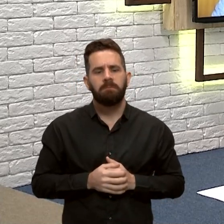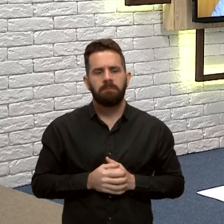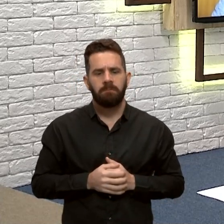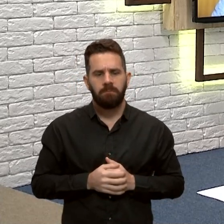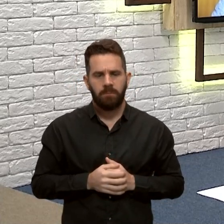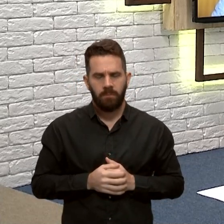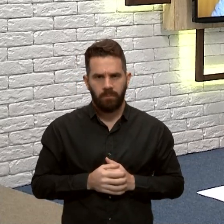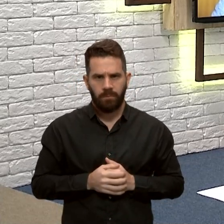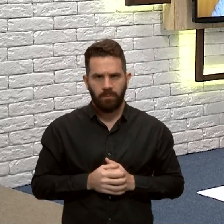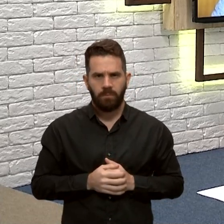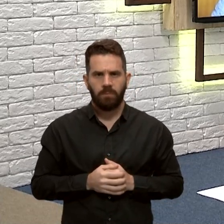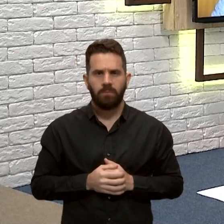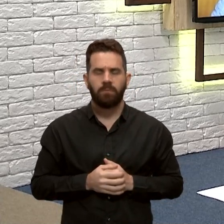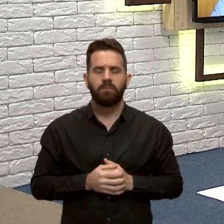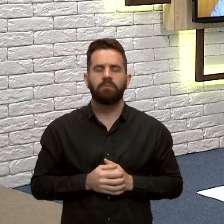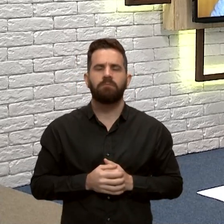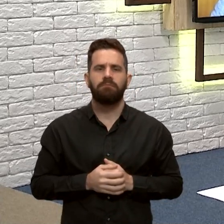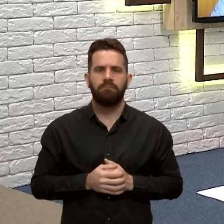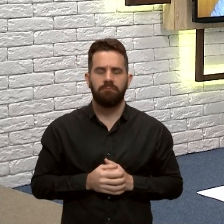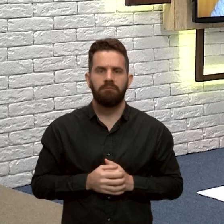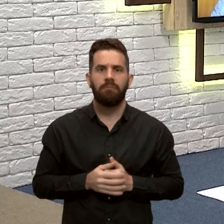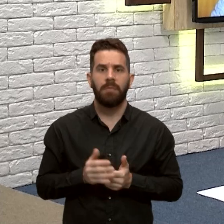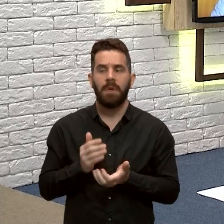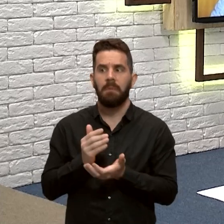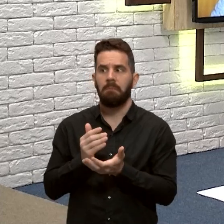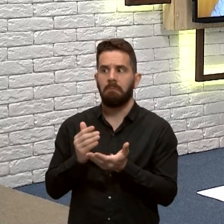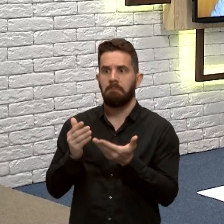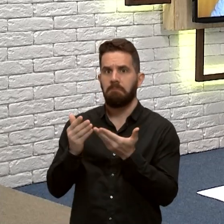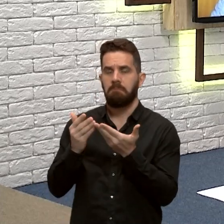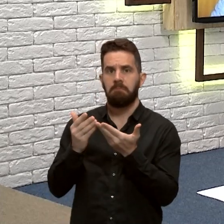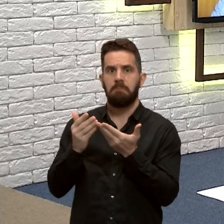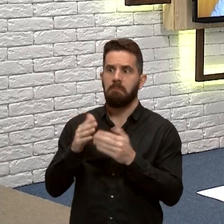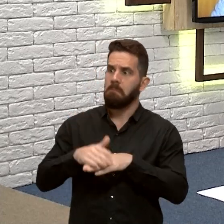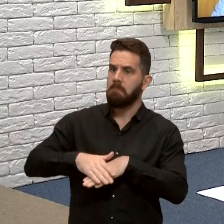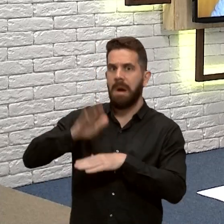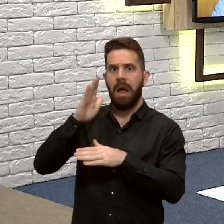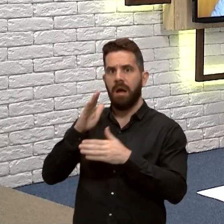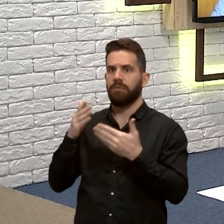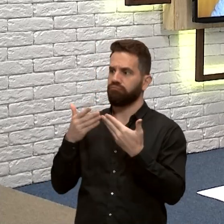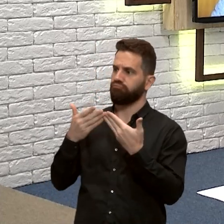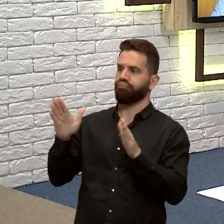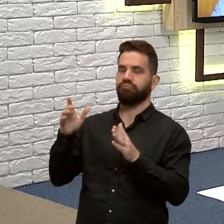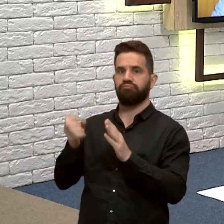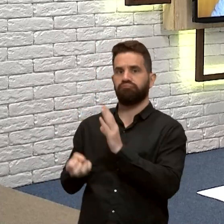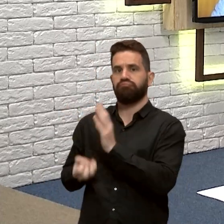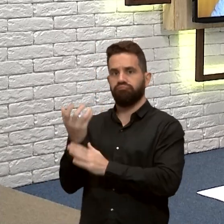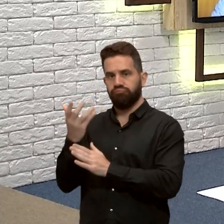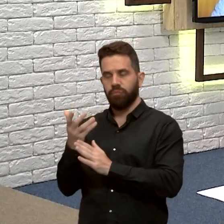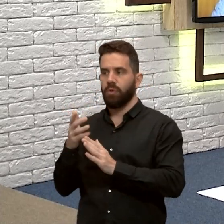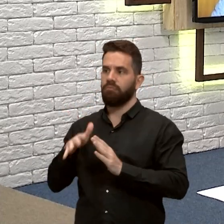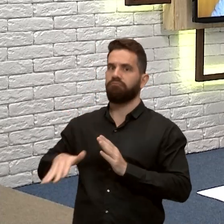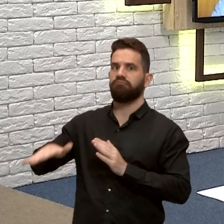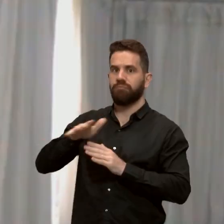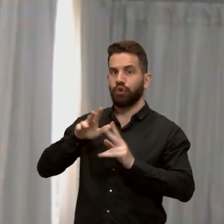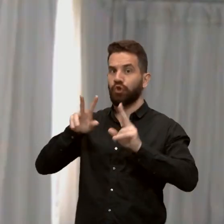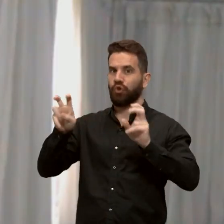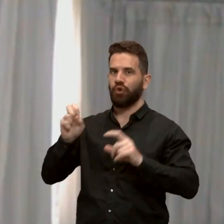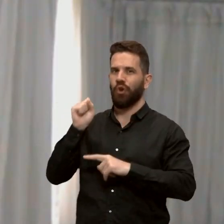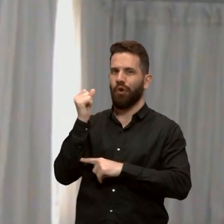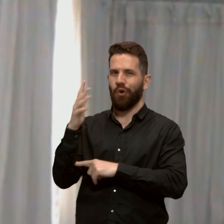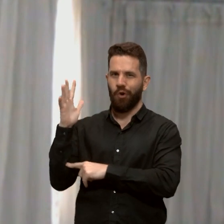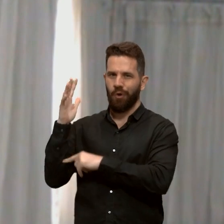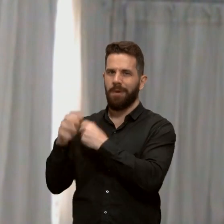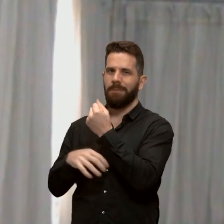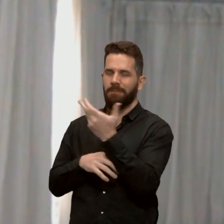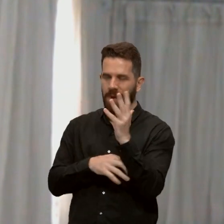Ganhou uma certa visibilidade, né, e sobretudo em torno da questão ambiental, como se lembrava,